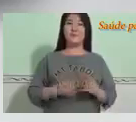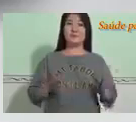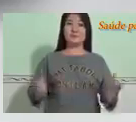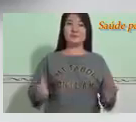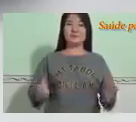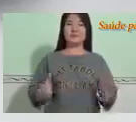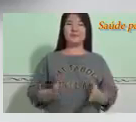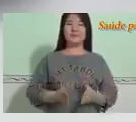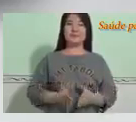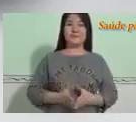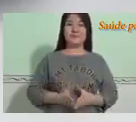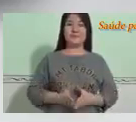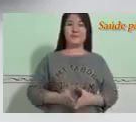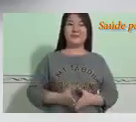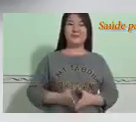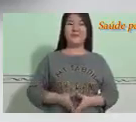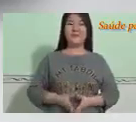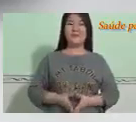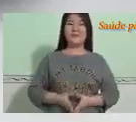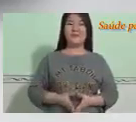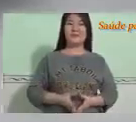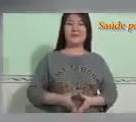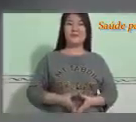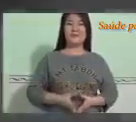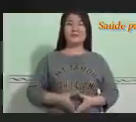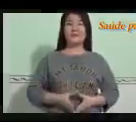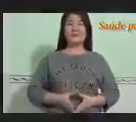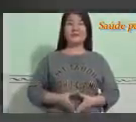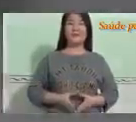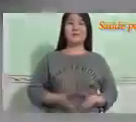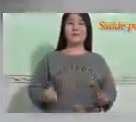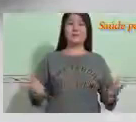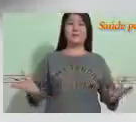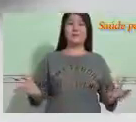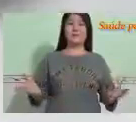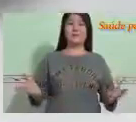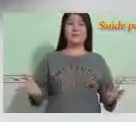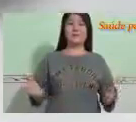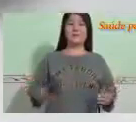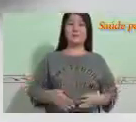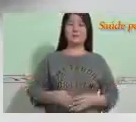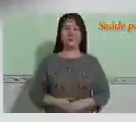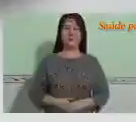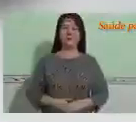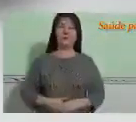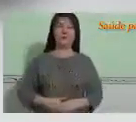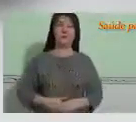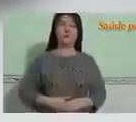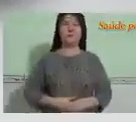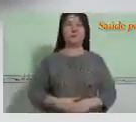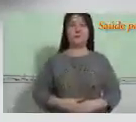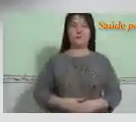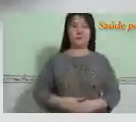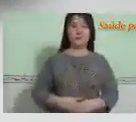MMUTRINTES que um é a J U D A M A M A N T E R P L H I D R A T A D A E limpa, vírgula. A O M